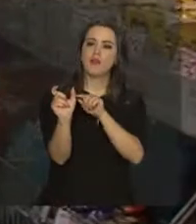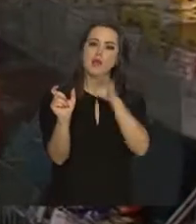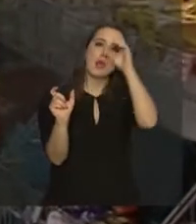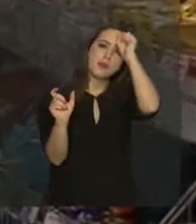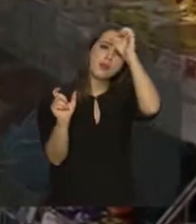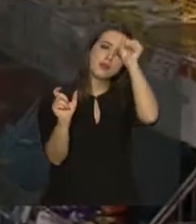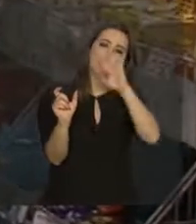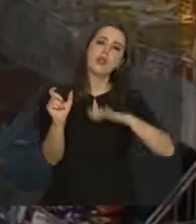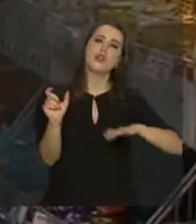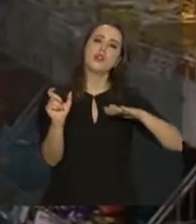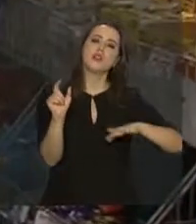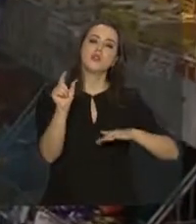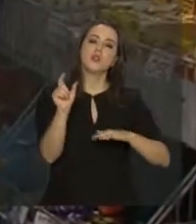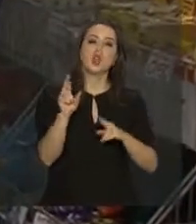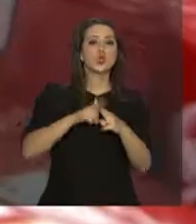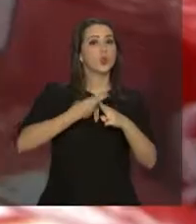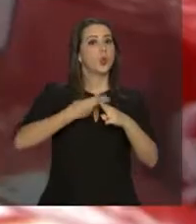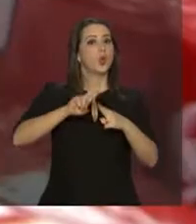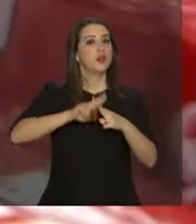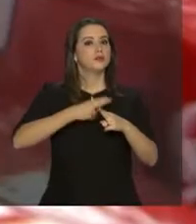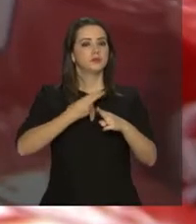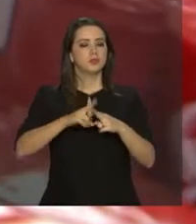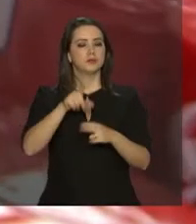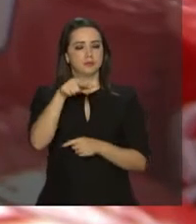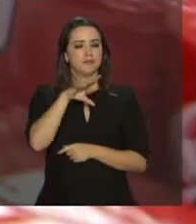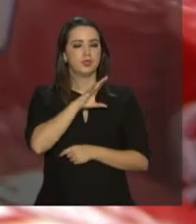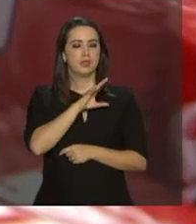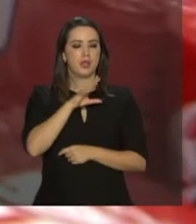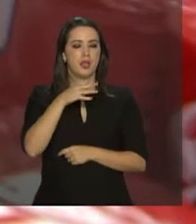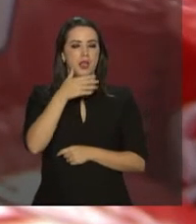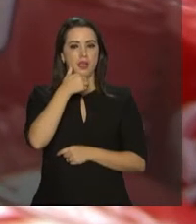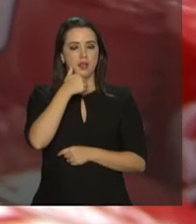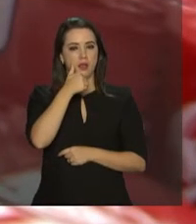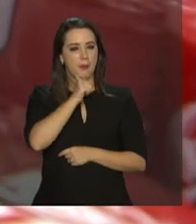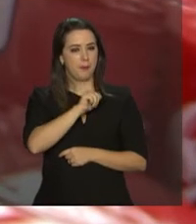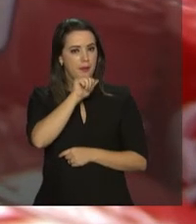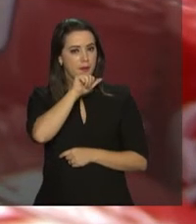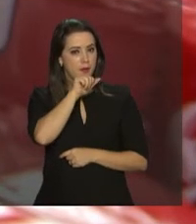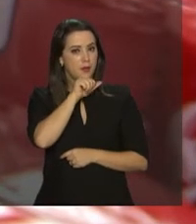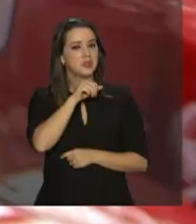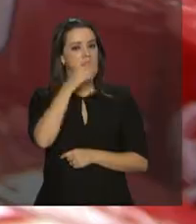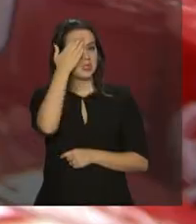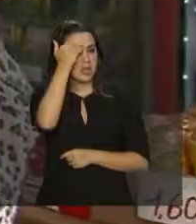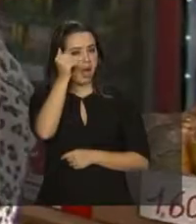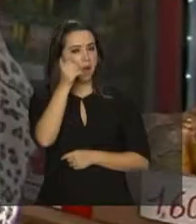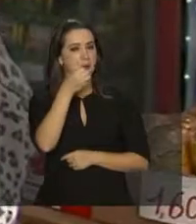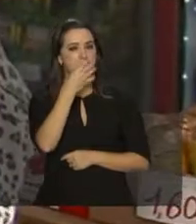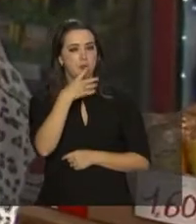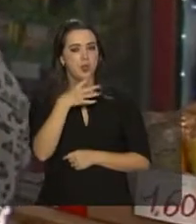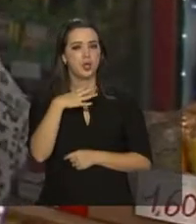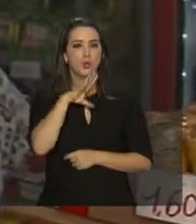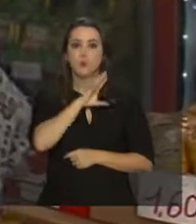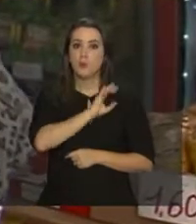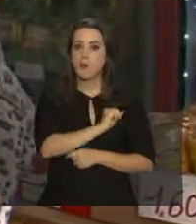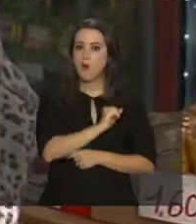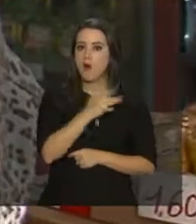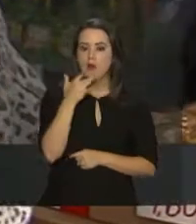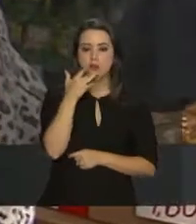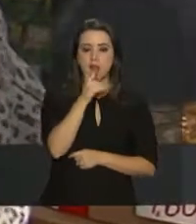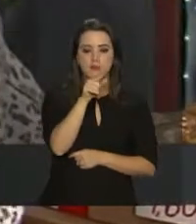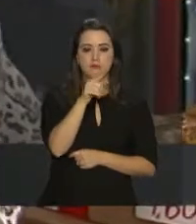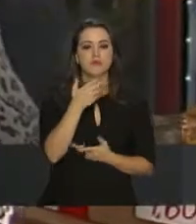ele aprendeu foi chocolate quem é mãe conhece bem o fascínio das crianças pelos doces têm alguns alimentos